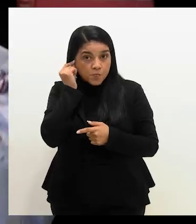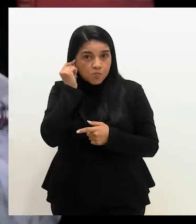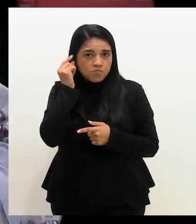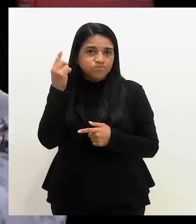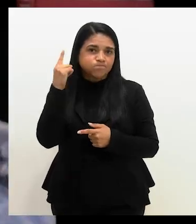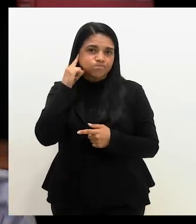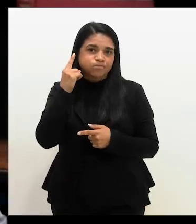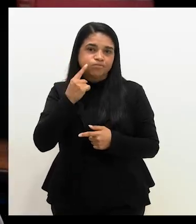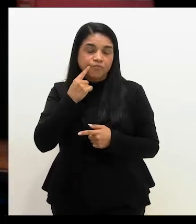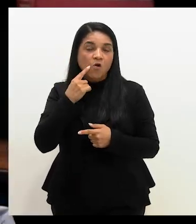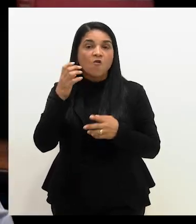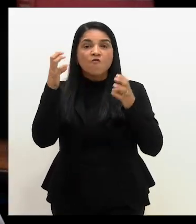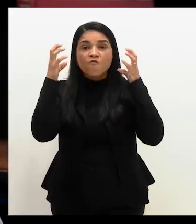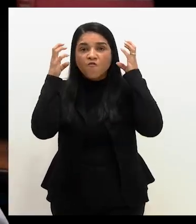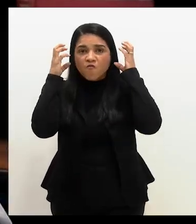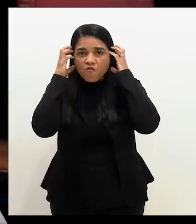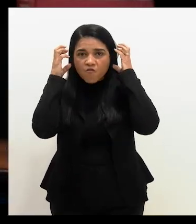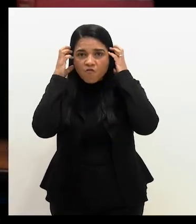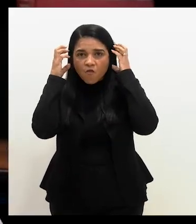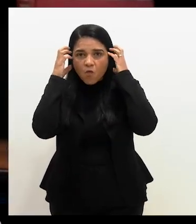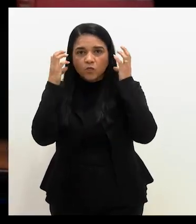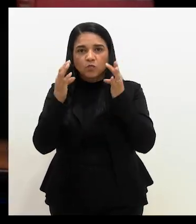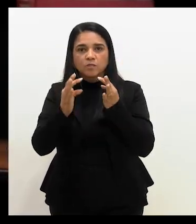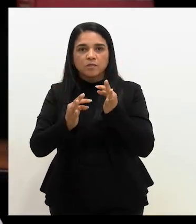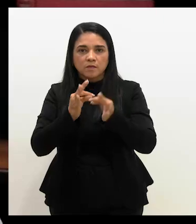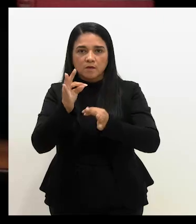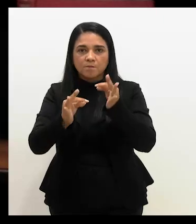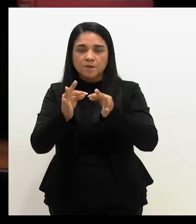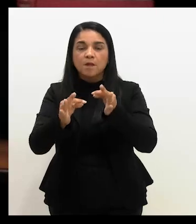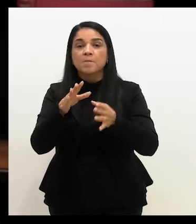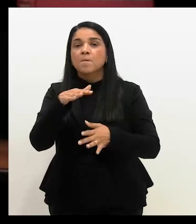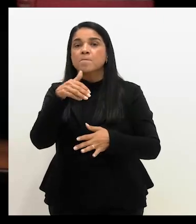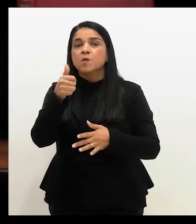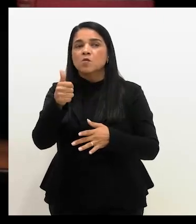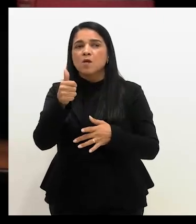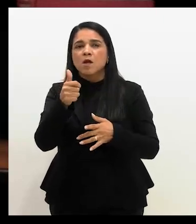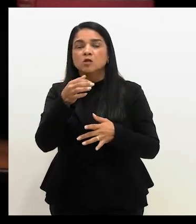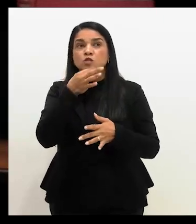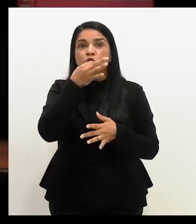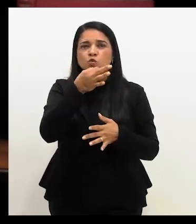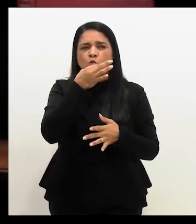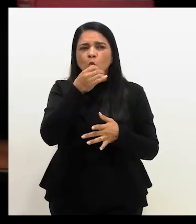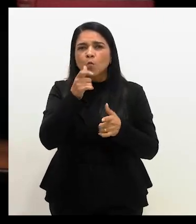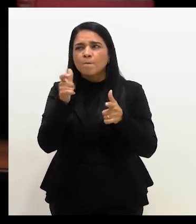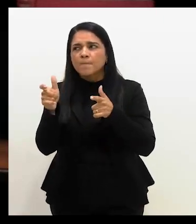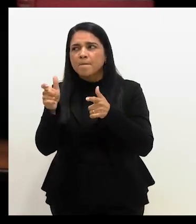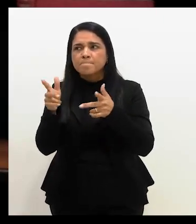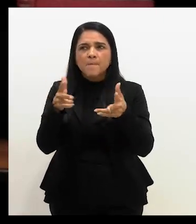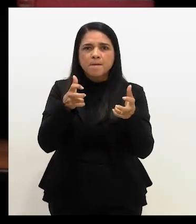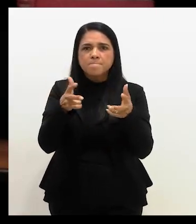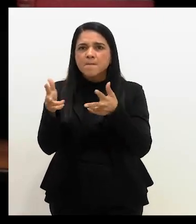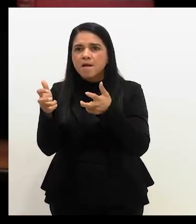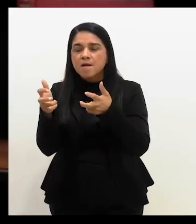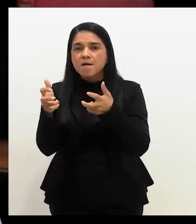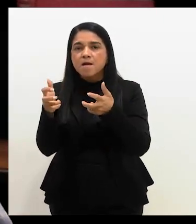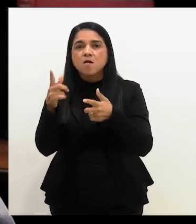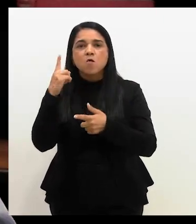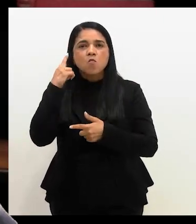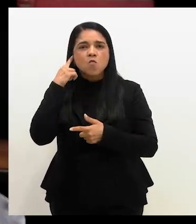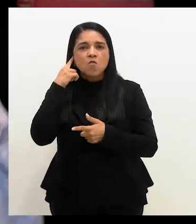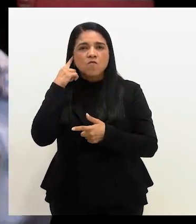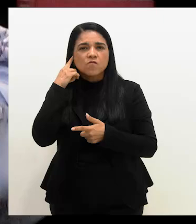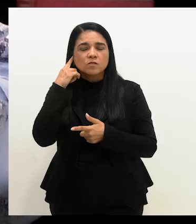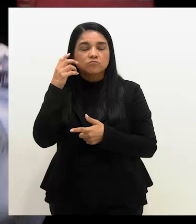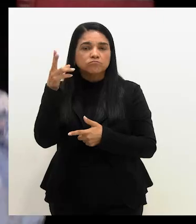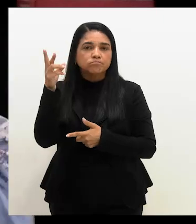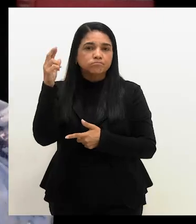perda total, ele faz fonoterapia para poder melhorar a localização sonora. Então, a gente sabe